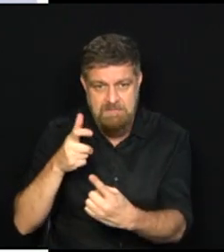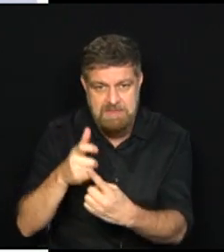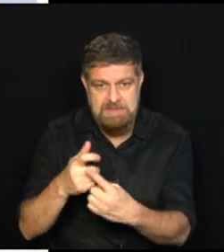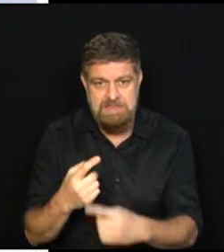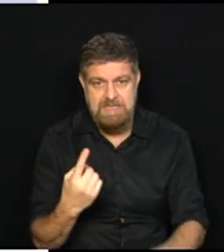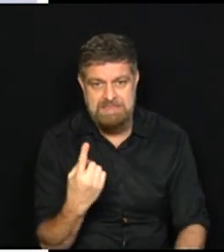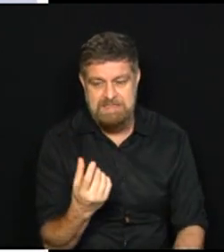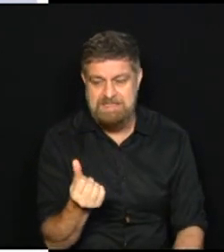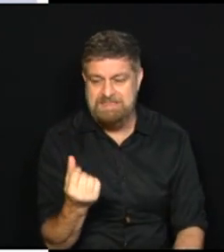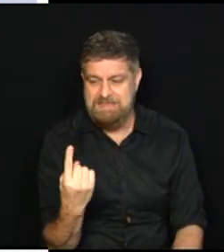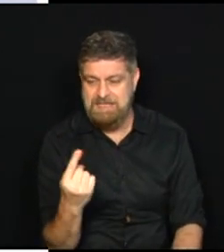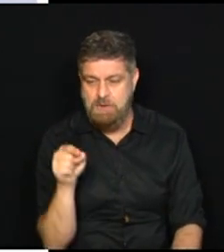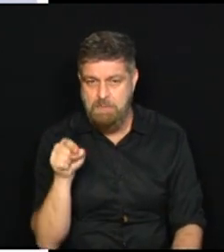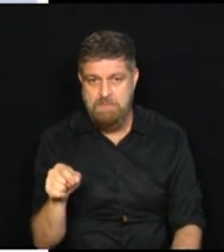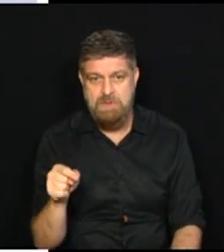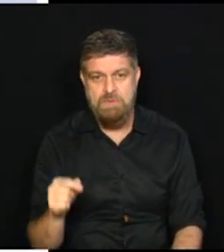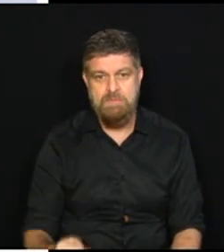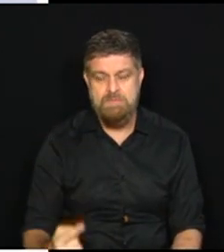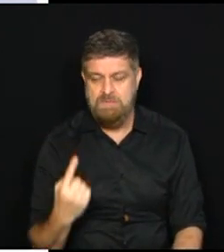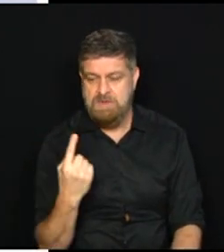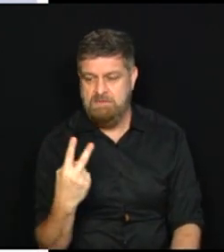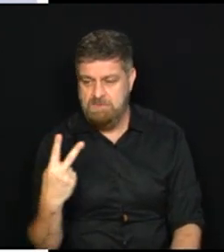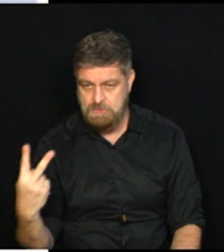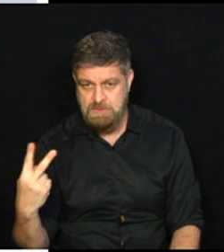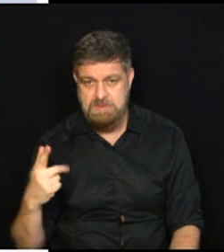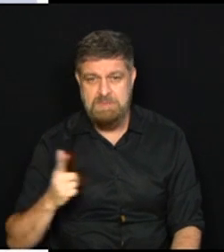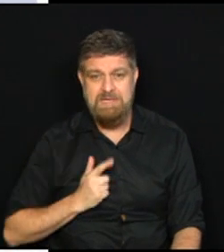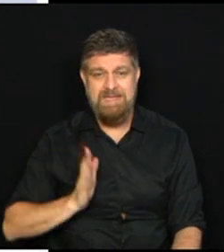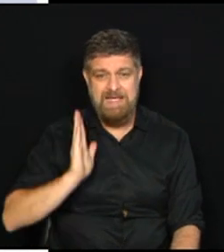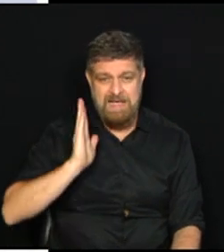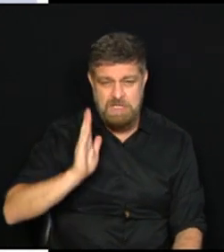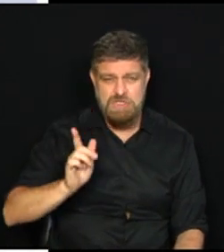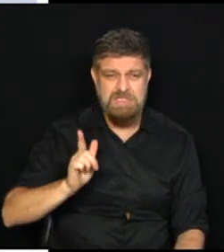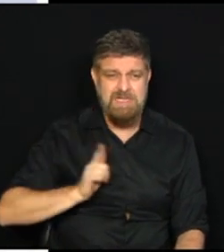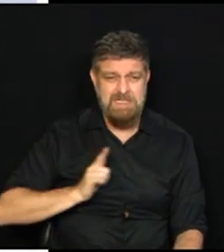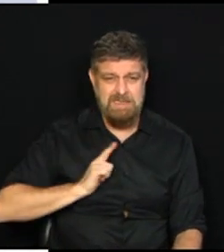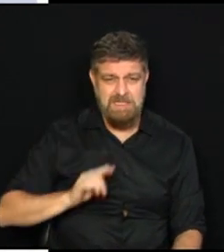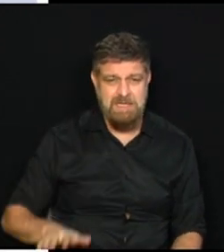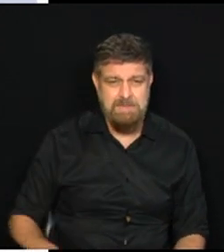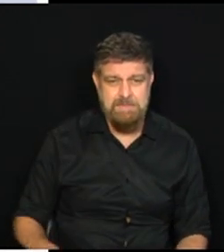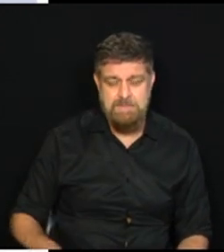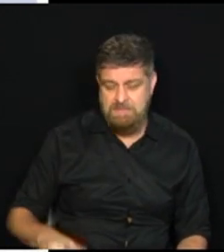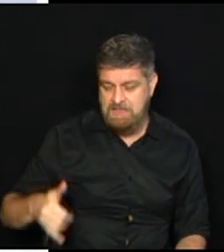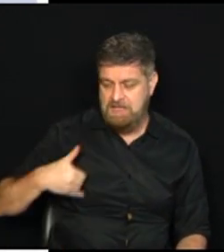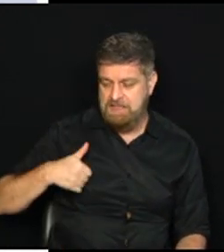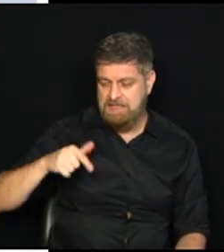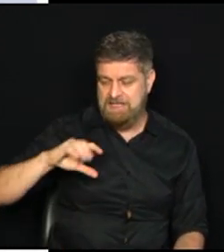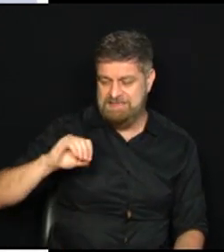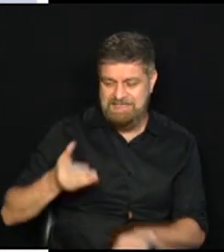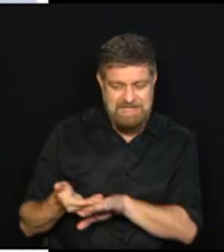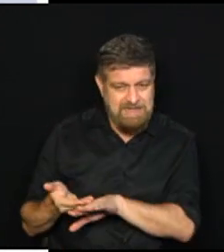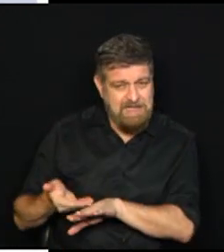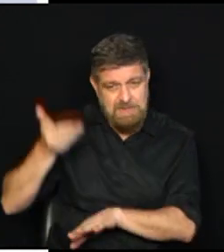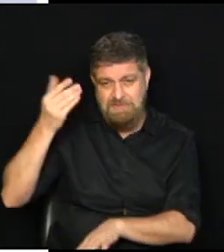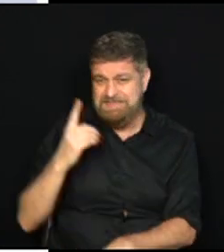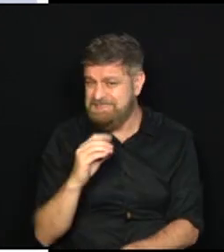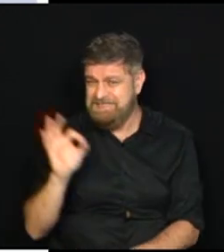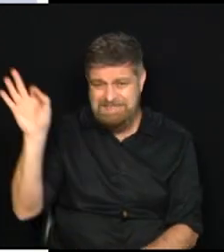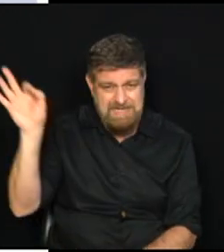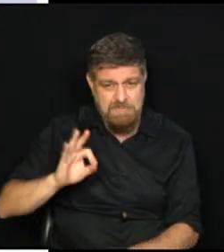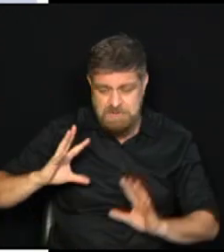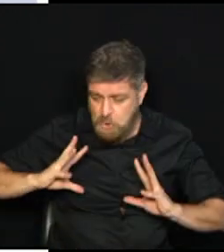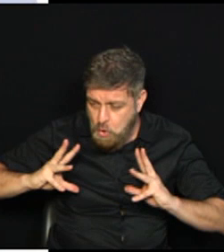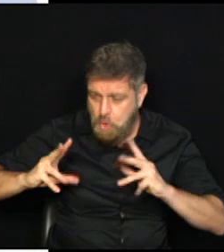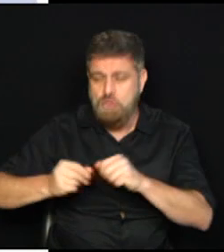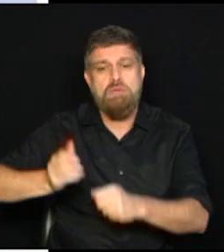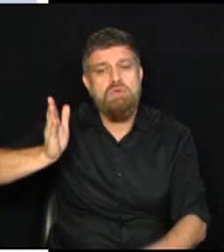161.122. Já estamos com a cobertura vacinal em todo mundo acima de 70 anos, mais de 100%, né?